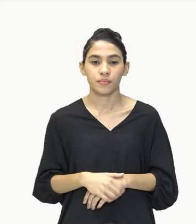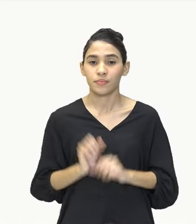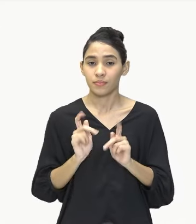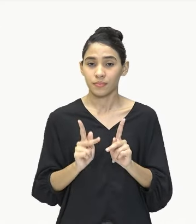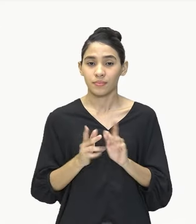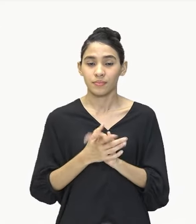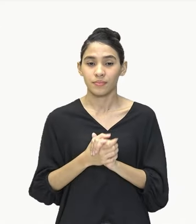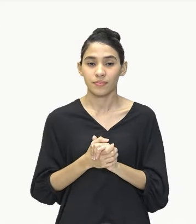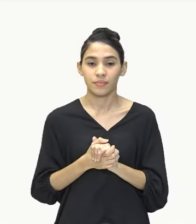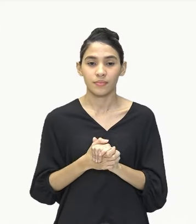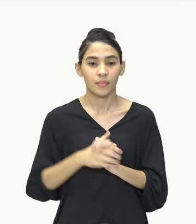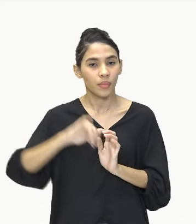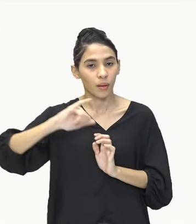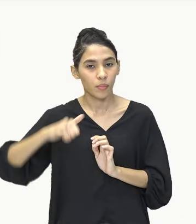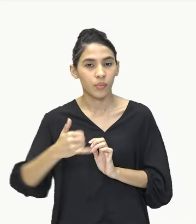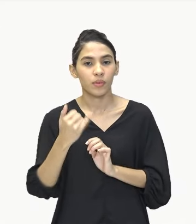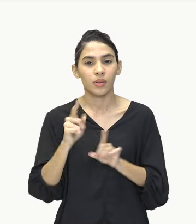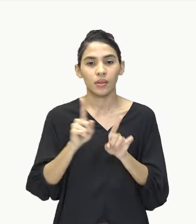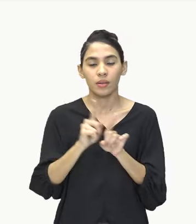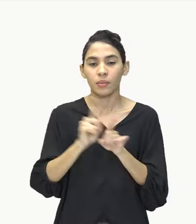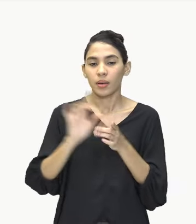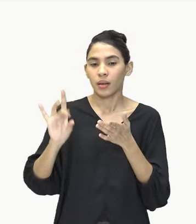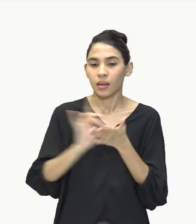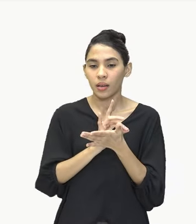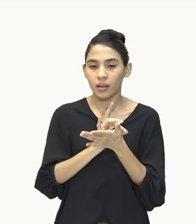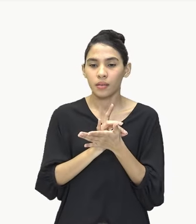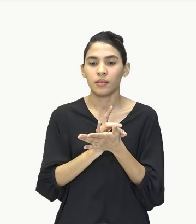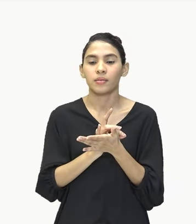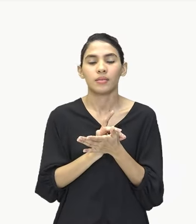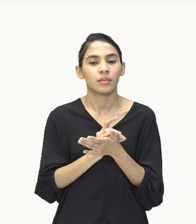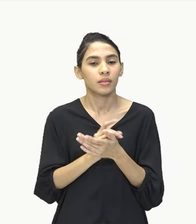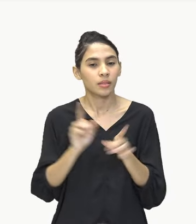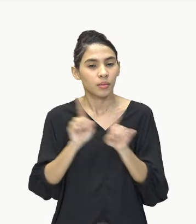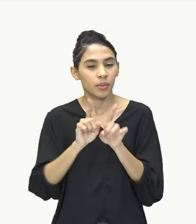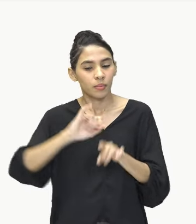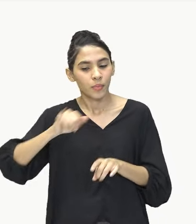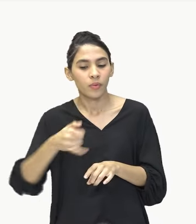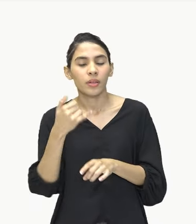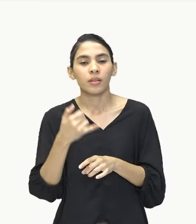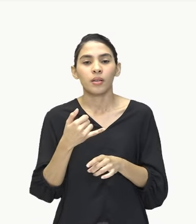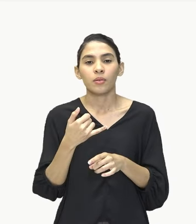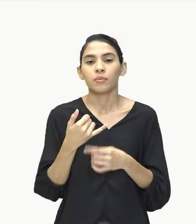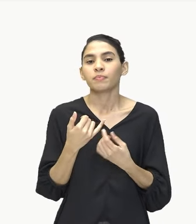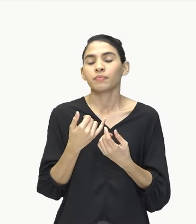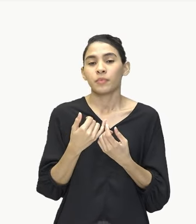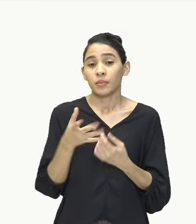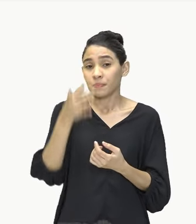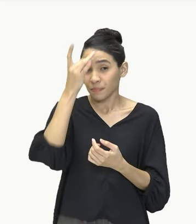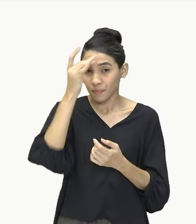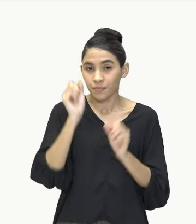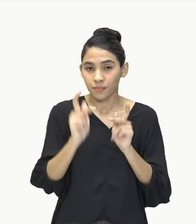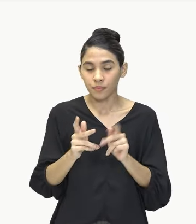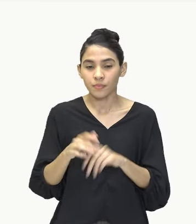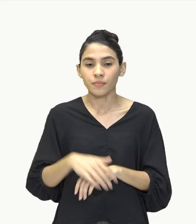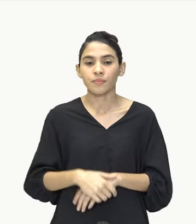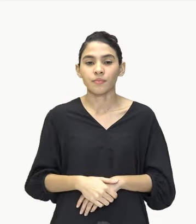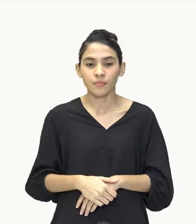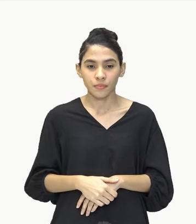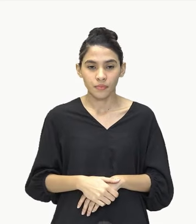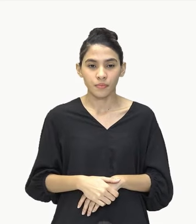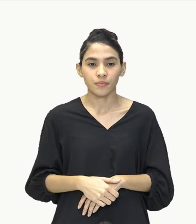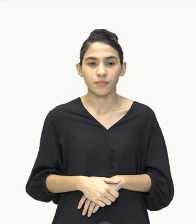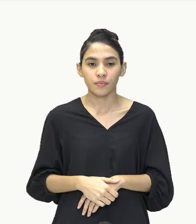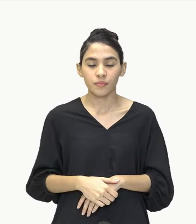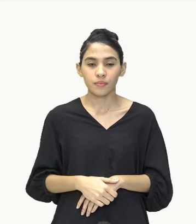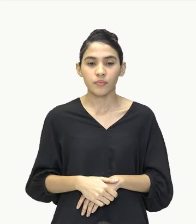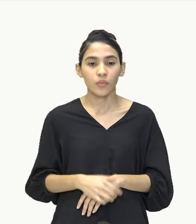Tranquilo? Aproveitando aí para anotar, aproveitando aí para tirar dúvidas, ok? Então, vamos avançar